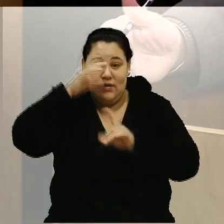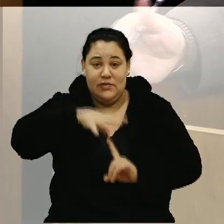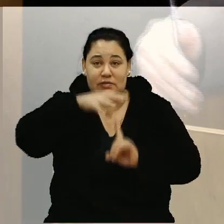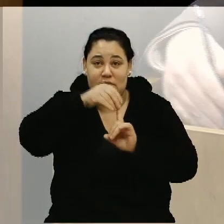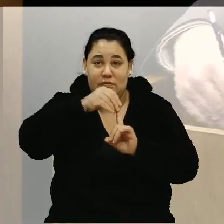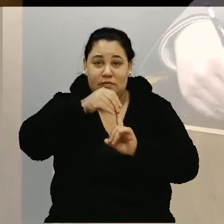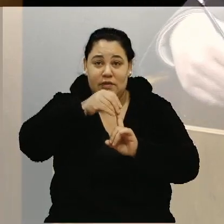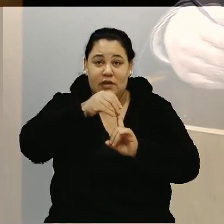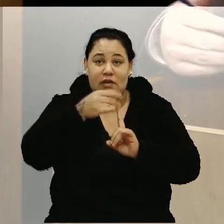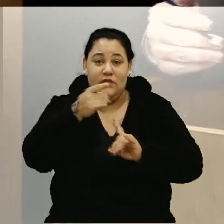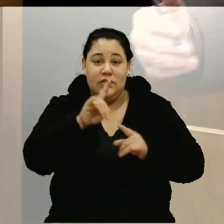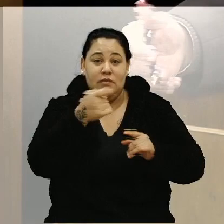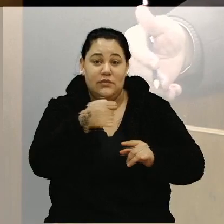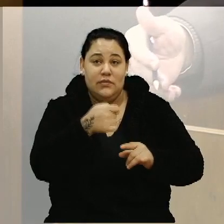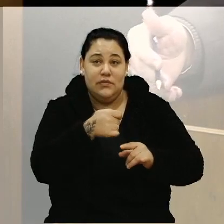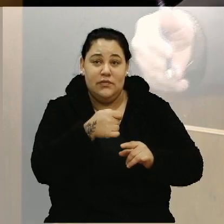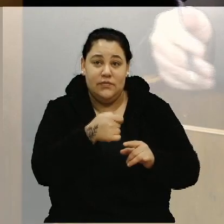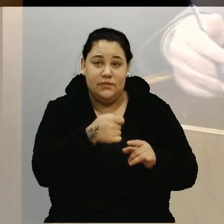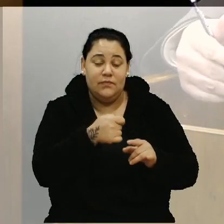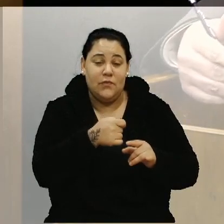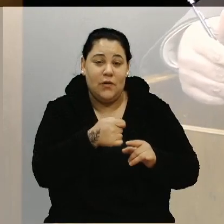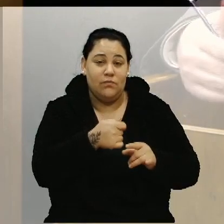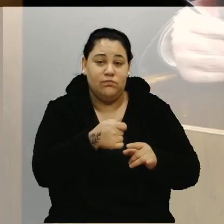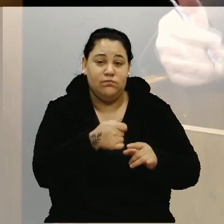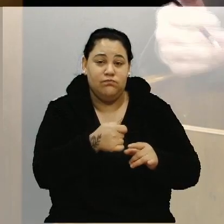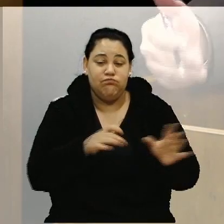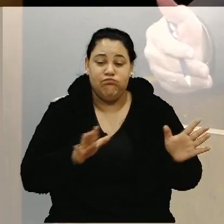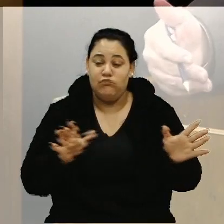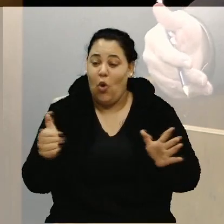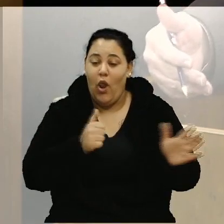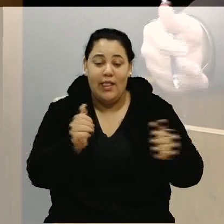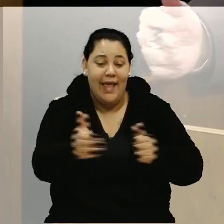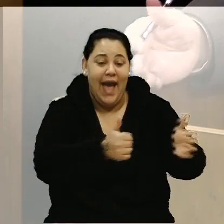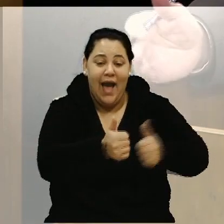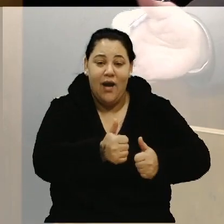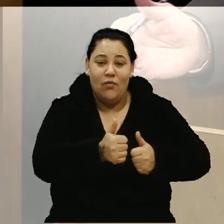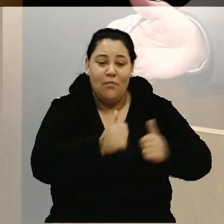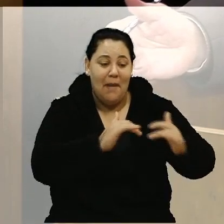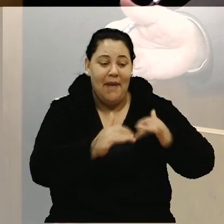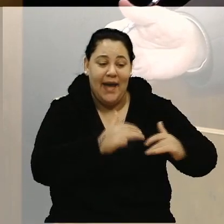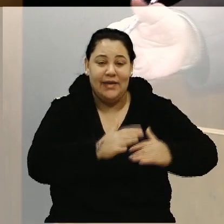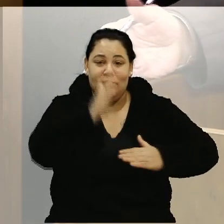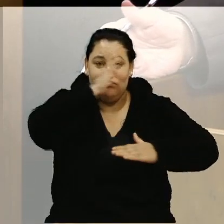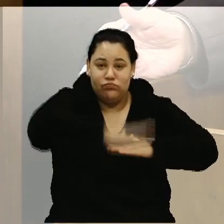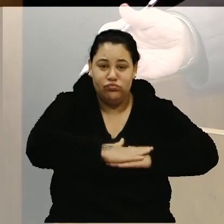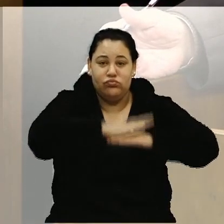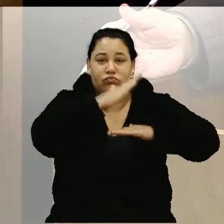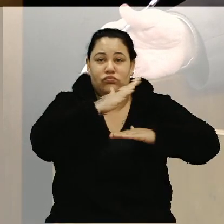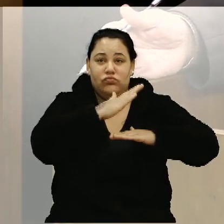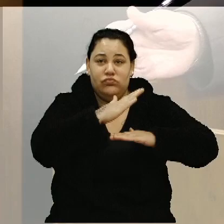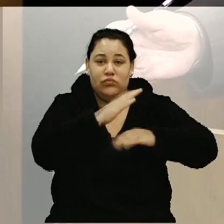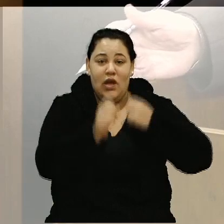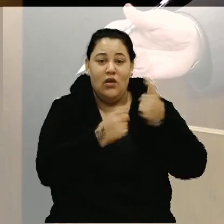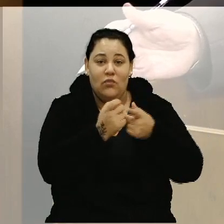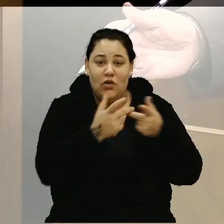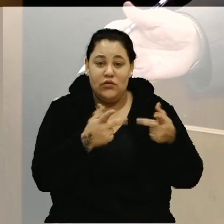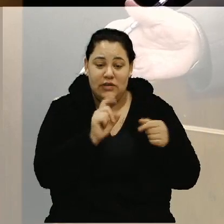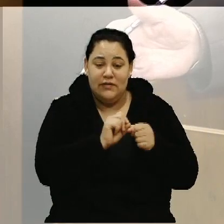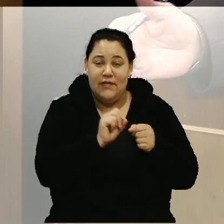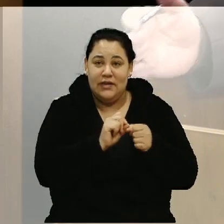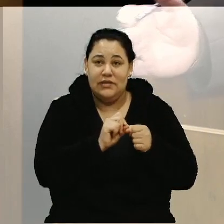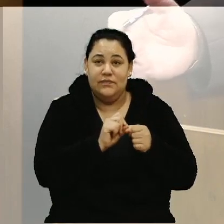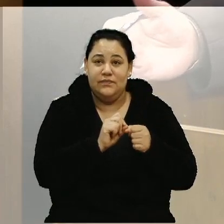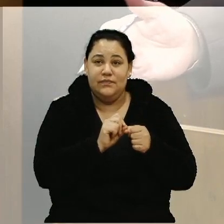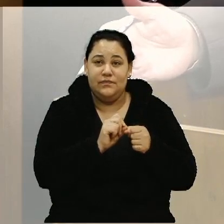um triturador, seja um compactador, seja um equipamento que faça, vereador Cristiano